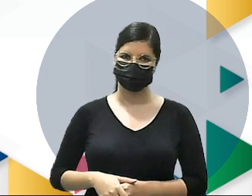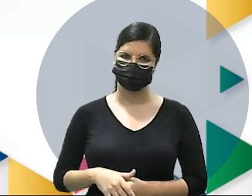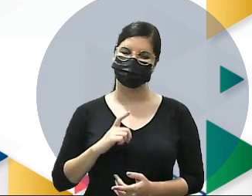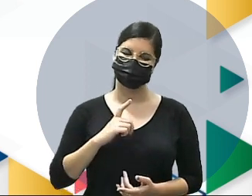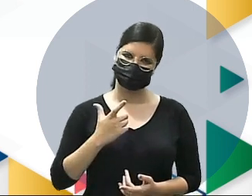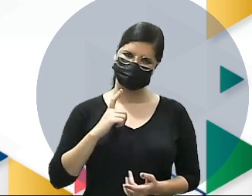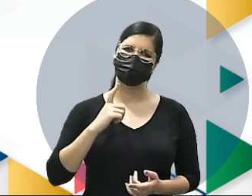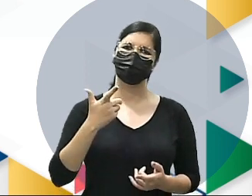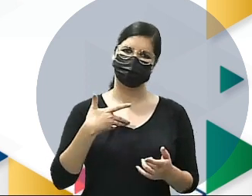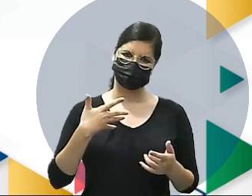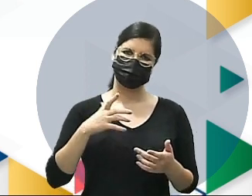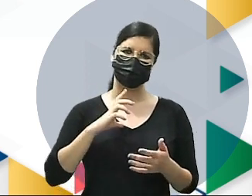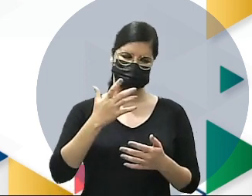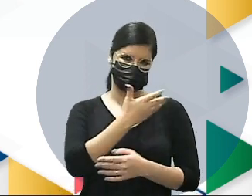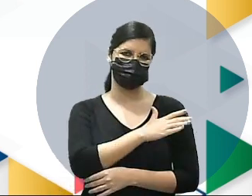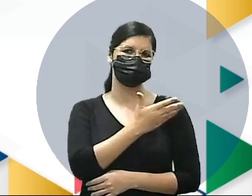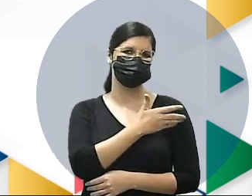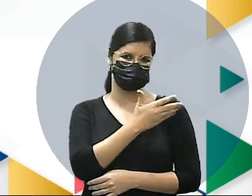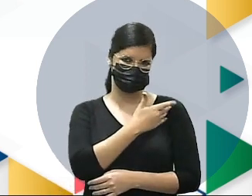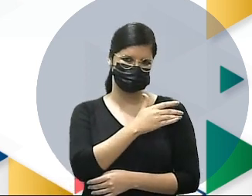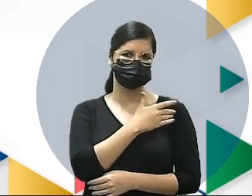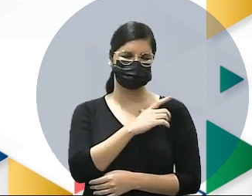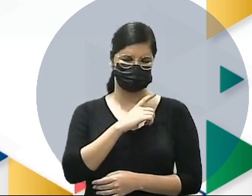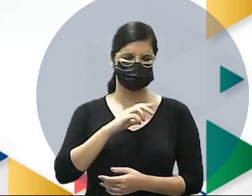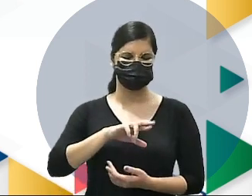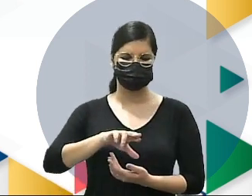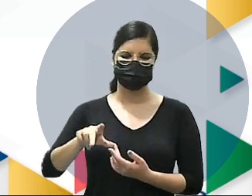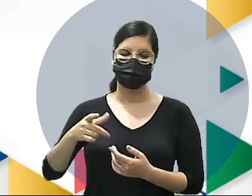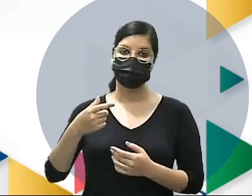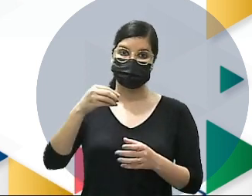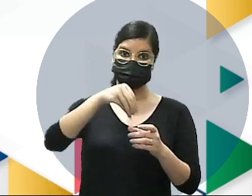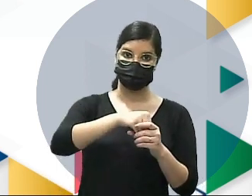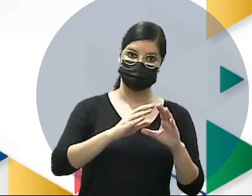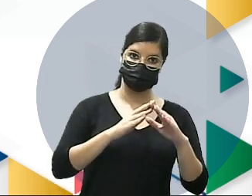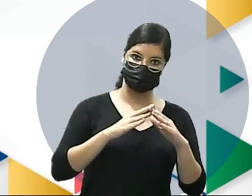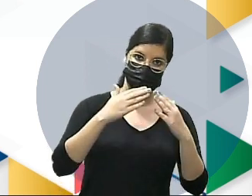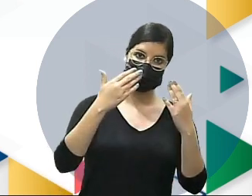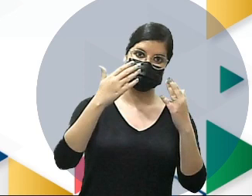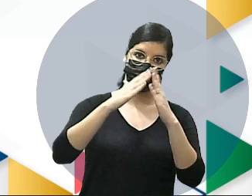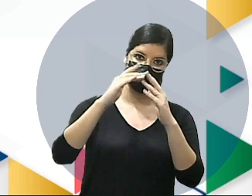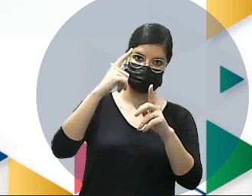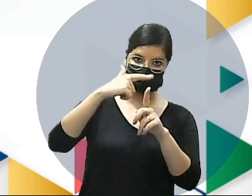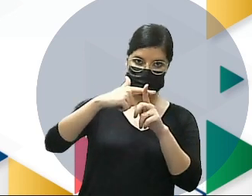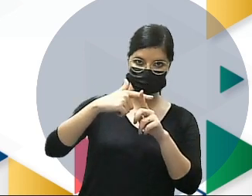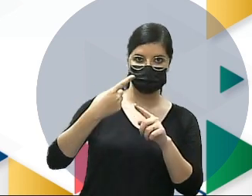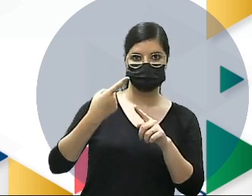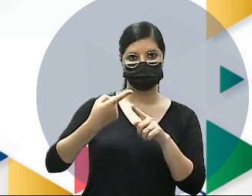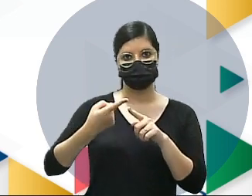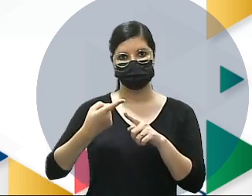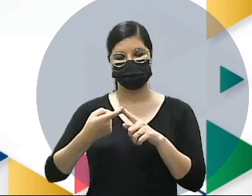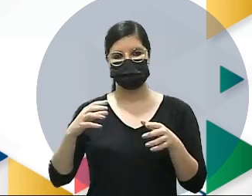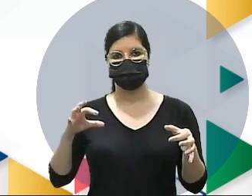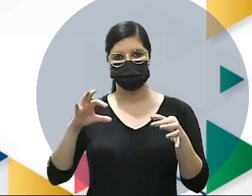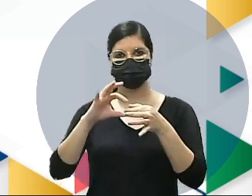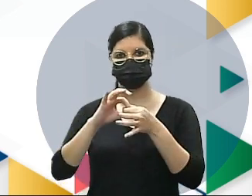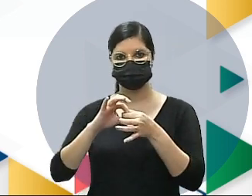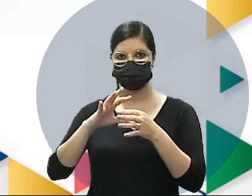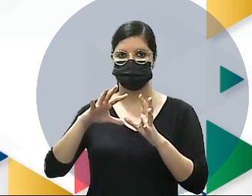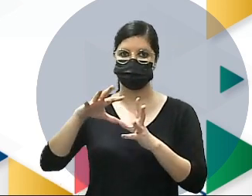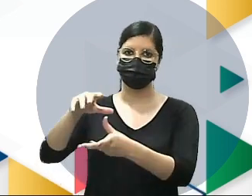Engraçado que ainda enfrenta muito preconceito dentro da igreja não é a dança né porque ela está sempre associada com o Oi